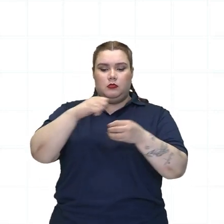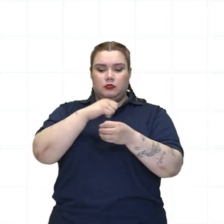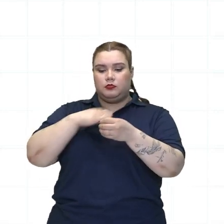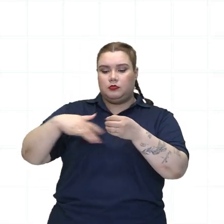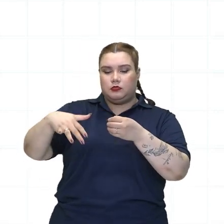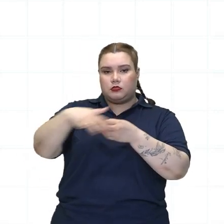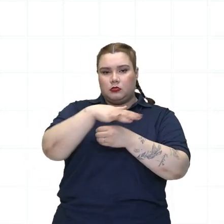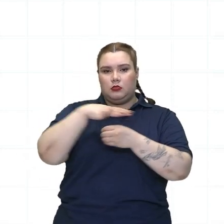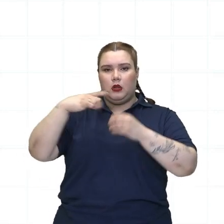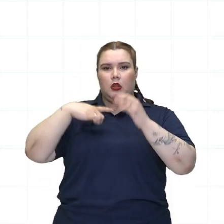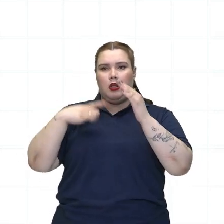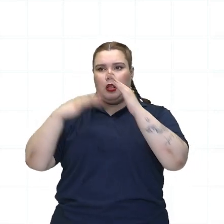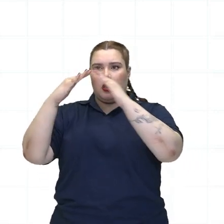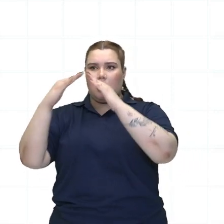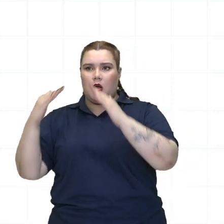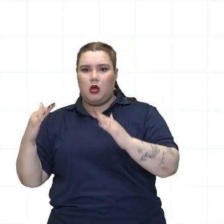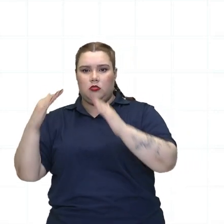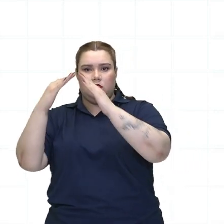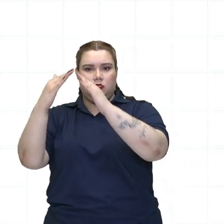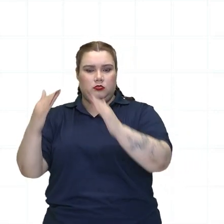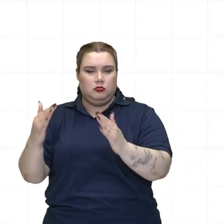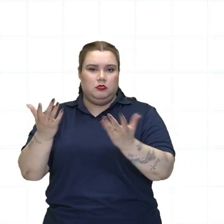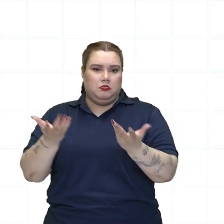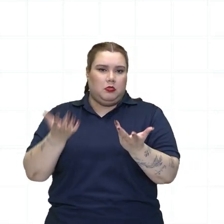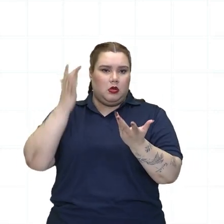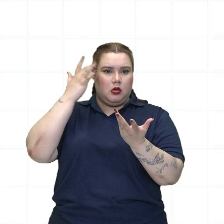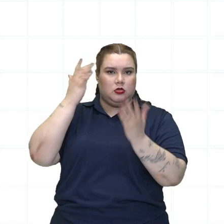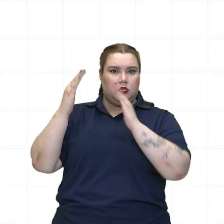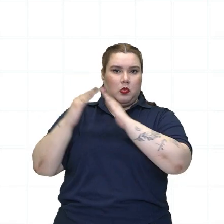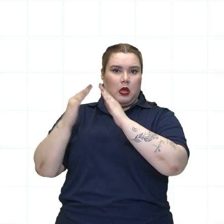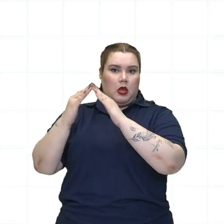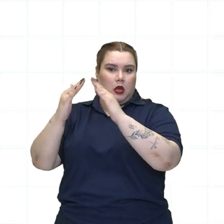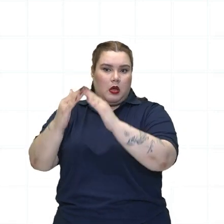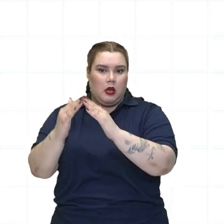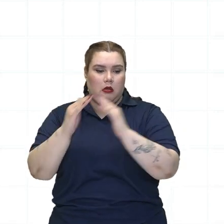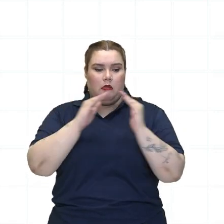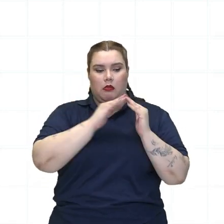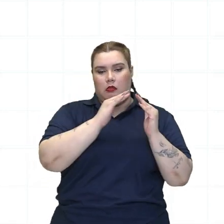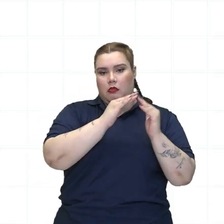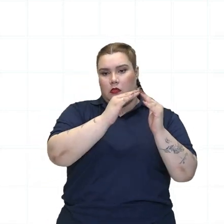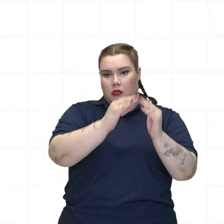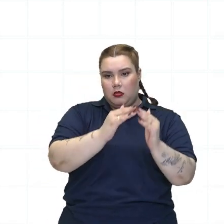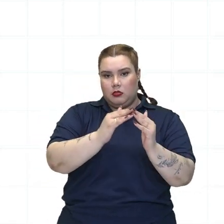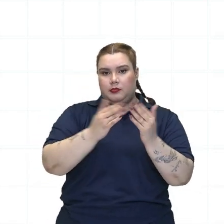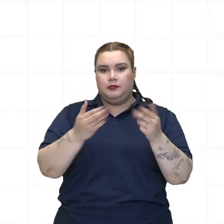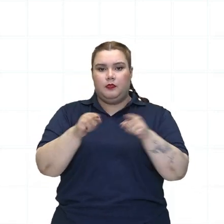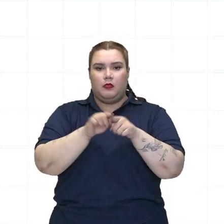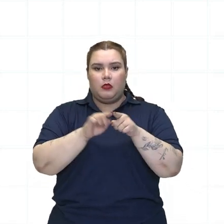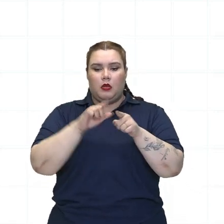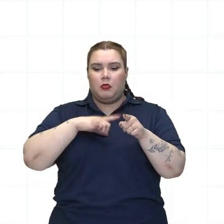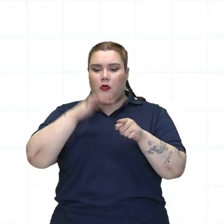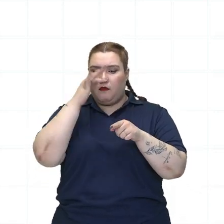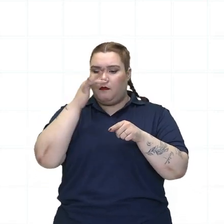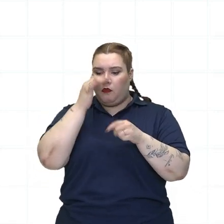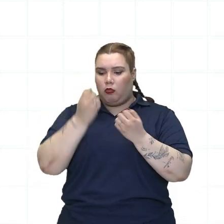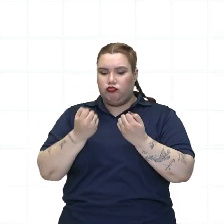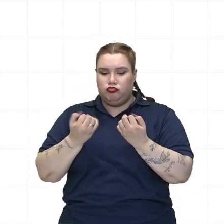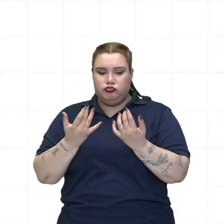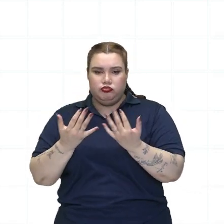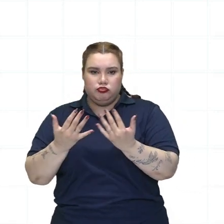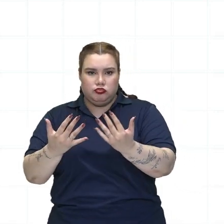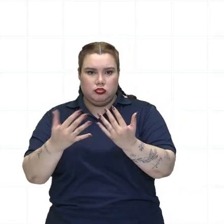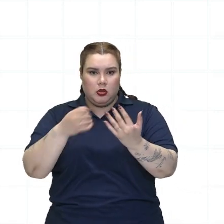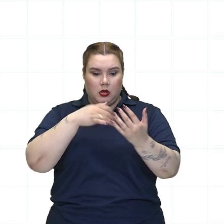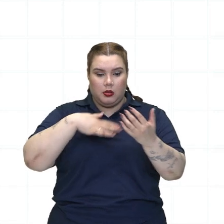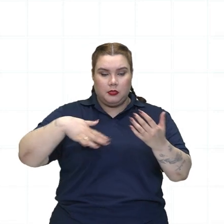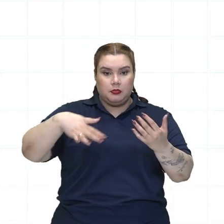Alguns telhados, né? Provavelmente aí são casas, são residências. Temos ali um jardim, né? Então você está